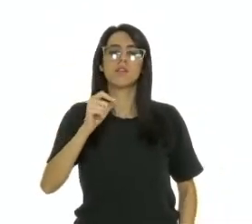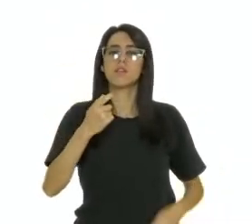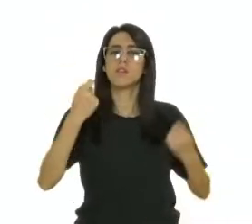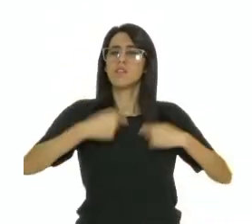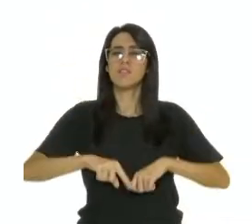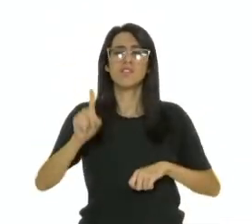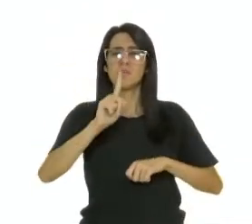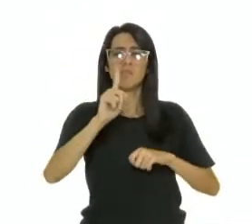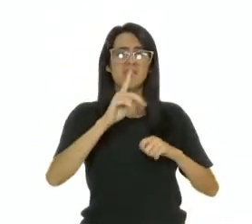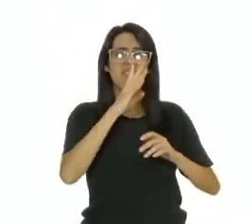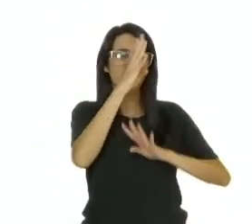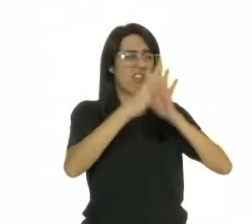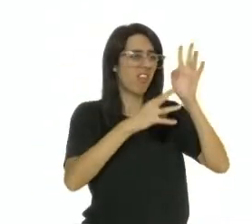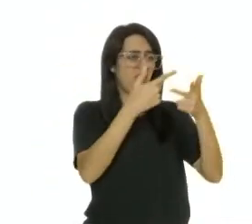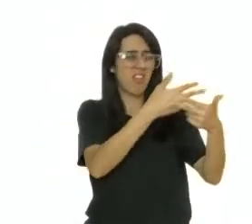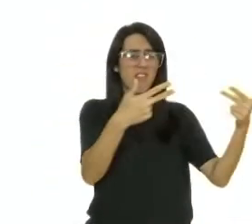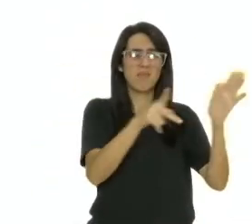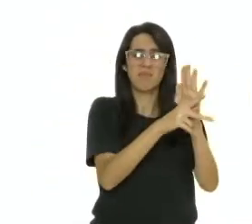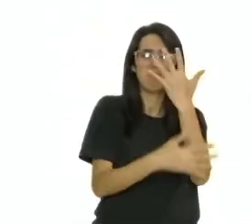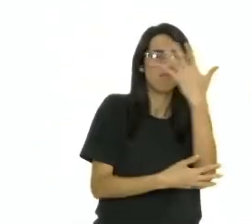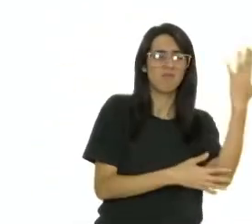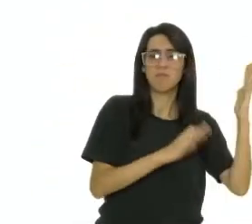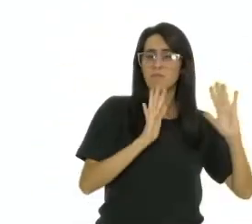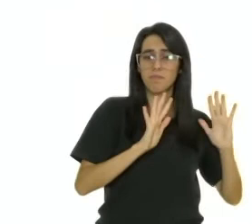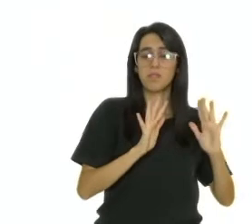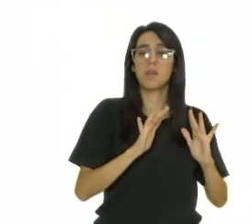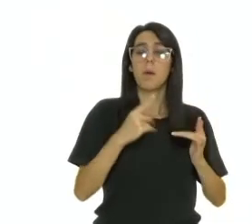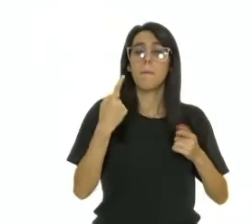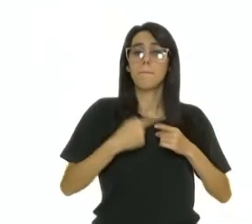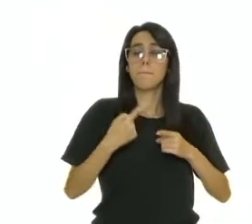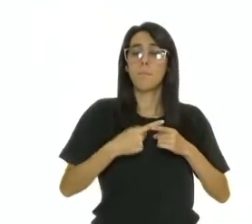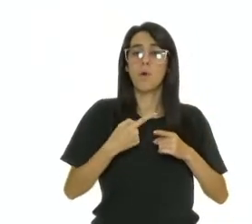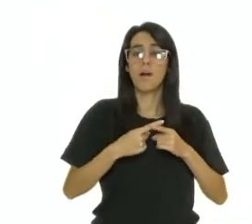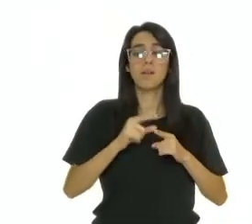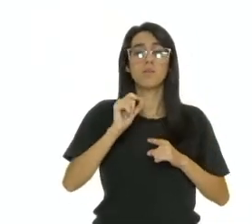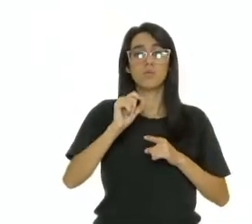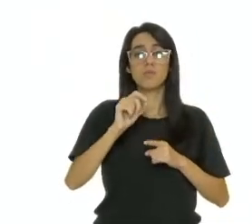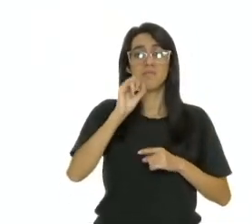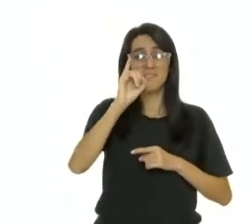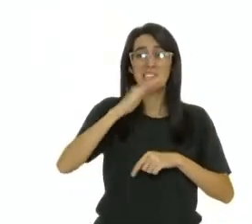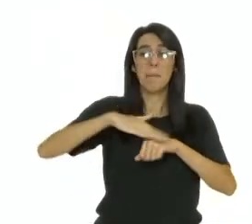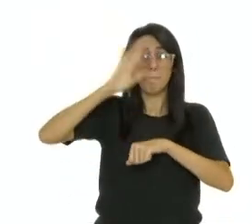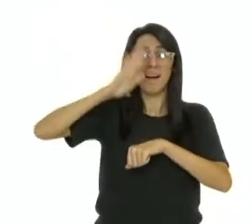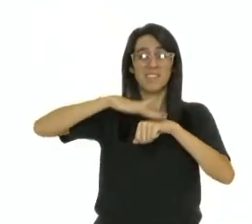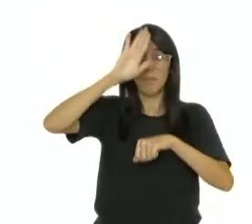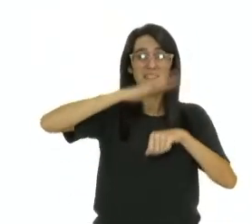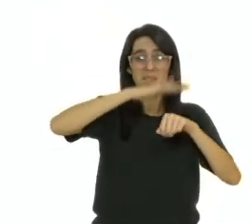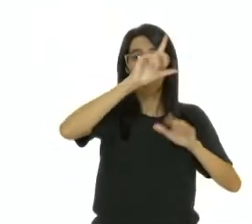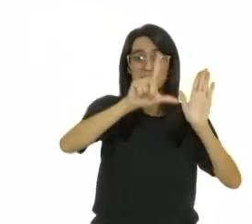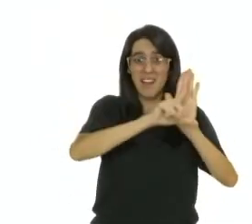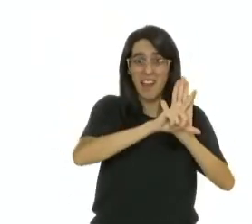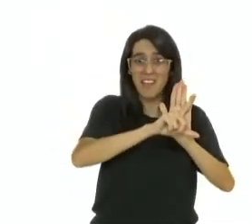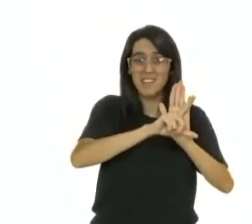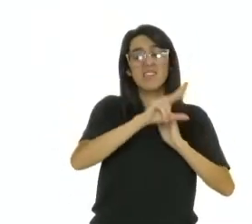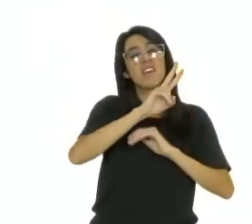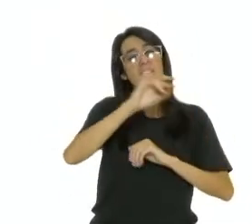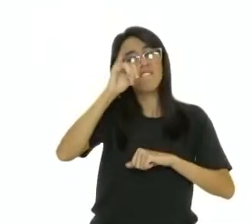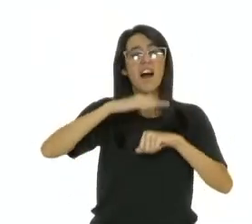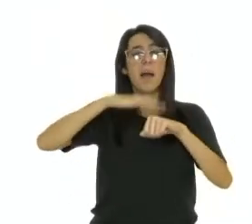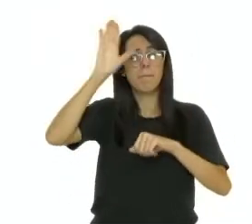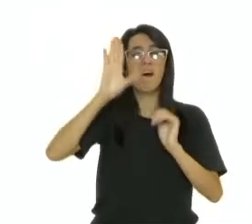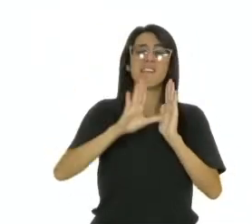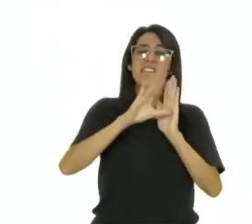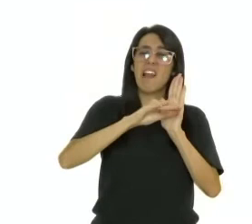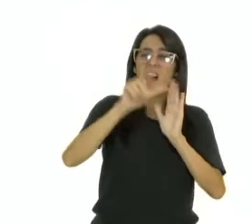dos fatos, pois para Lao Tse, em sua doutrina do taoísmo, quanto mais leis e mandamentos, mais existirão ladrões,